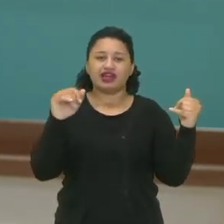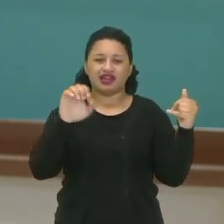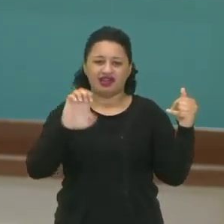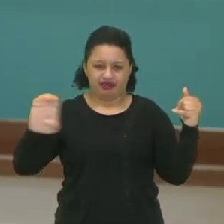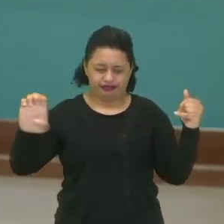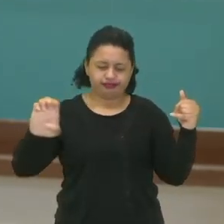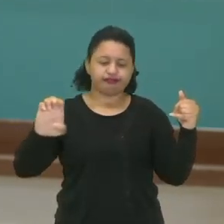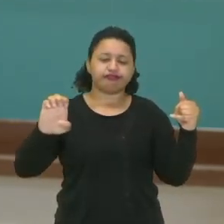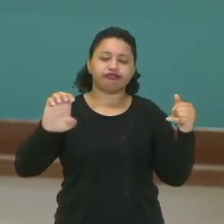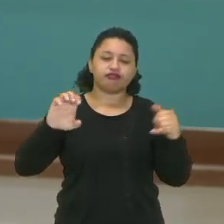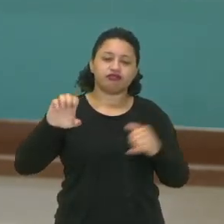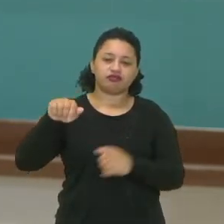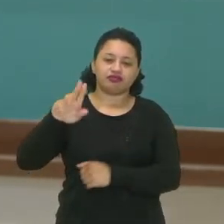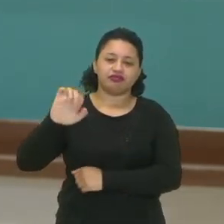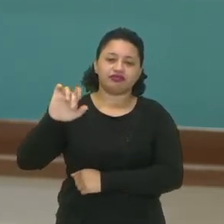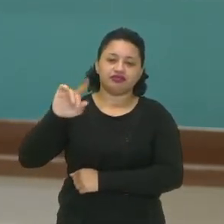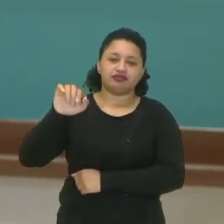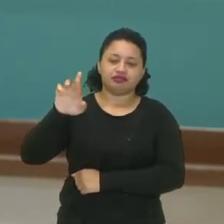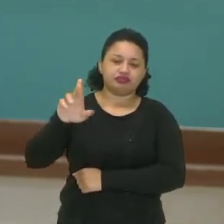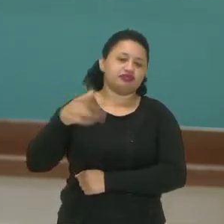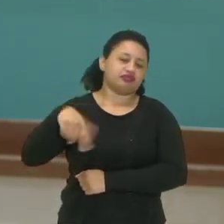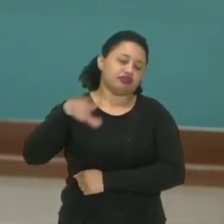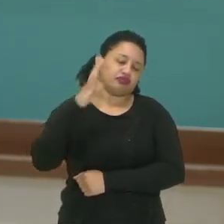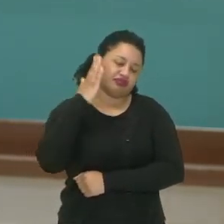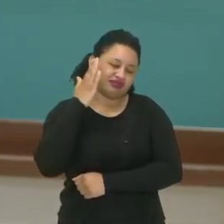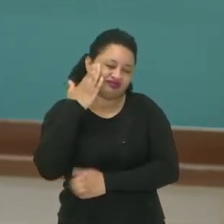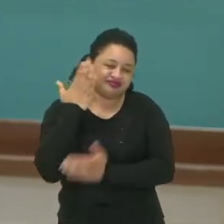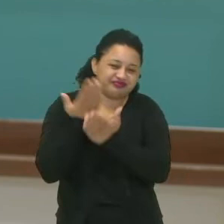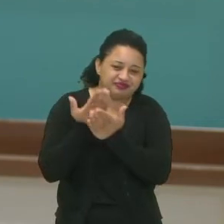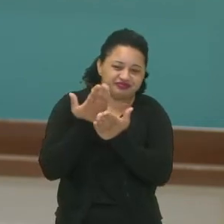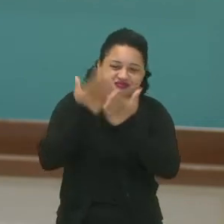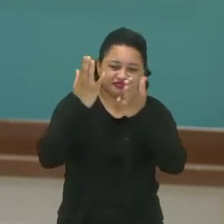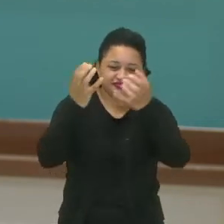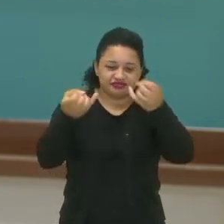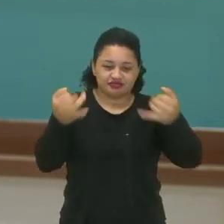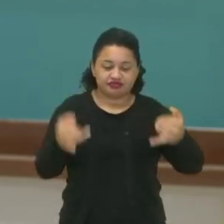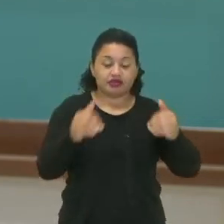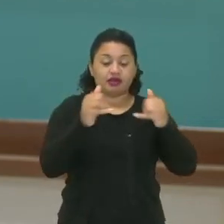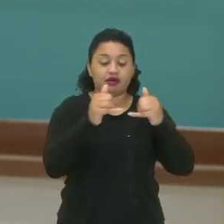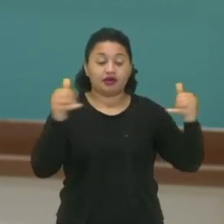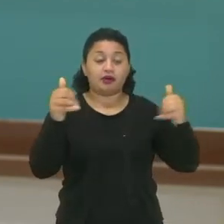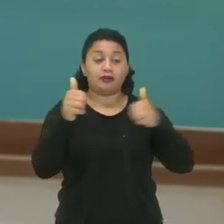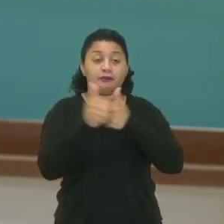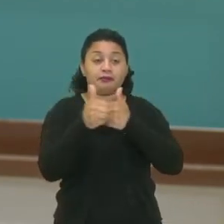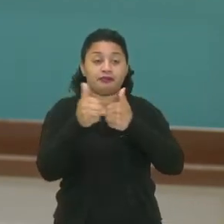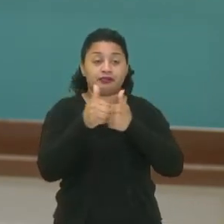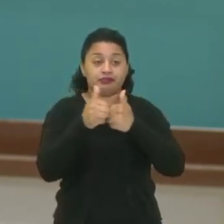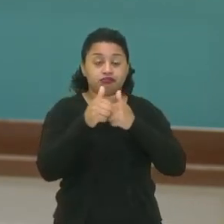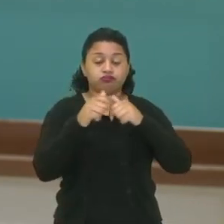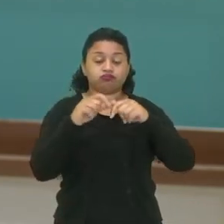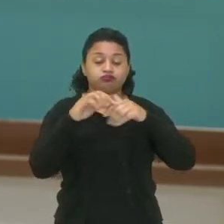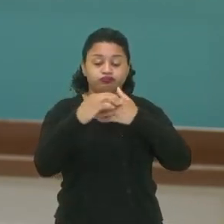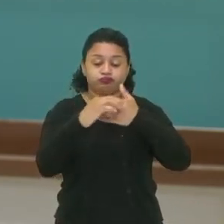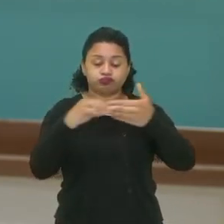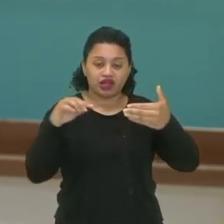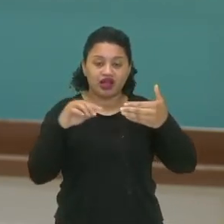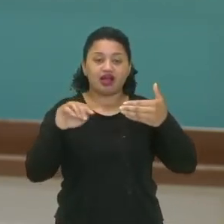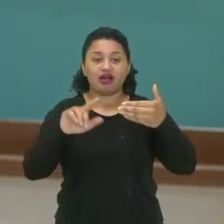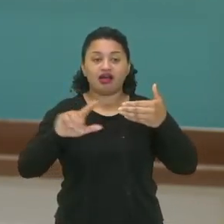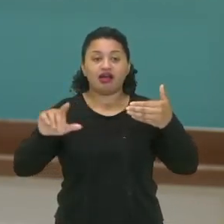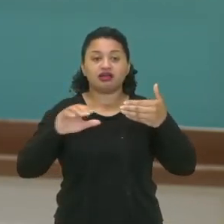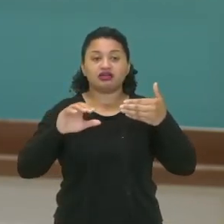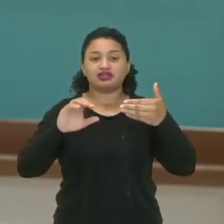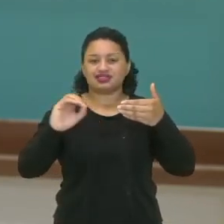Você sabe, devido às aulas de climatologia, que próximo à linha do Equador, essa latitude próxima a zero, no geral